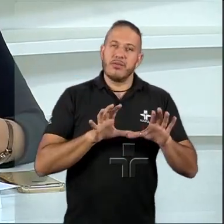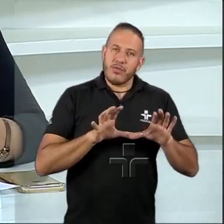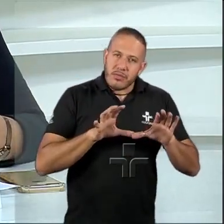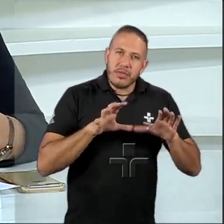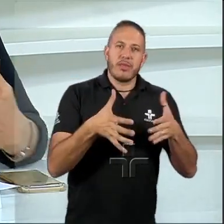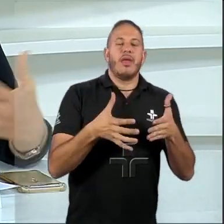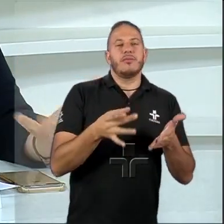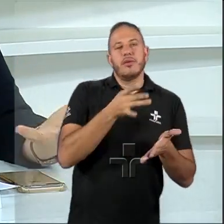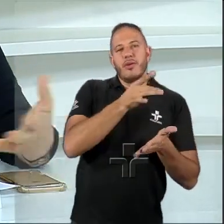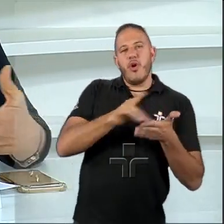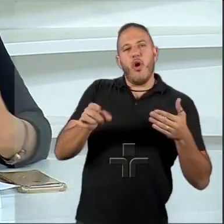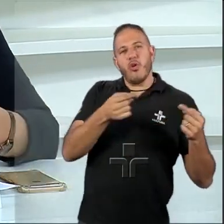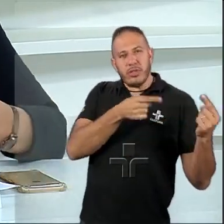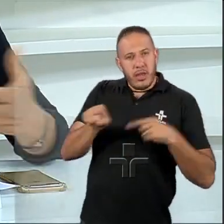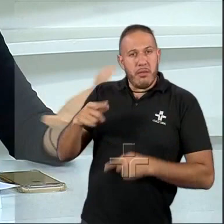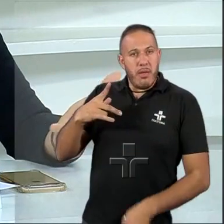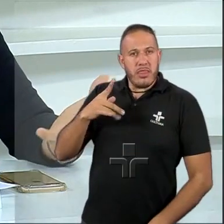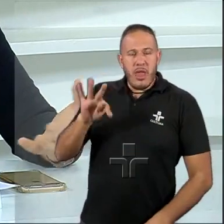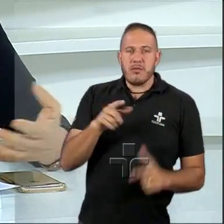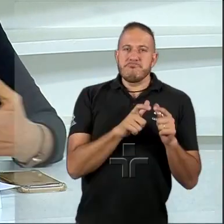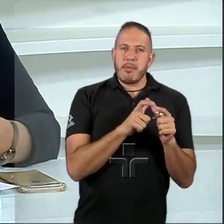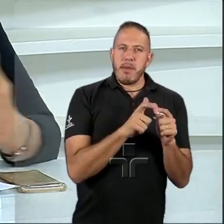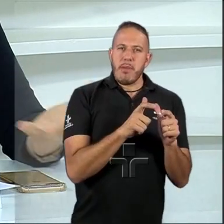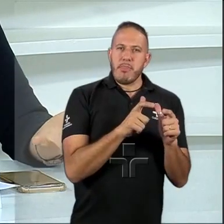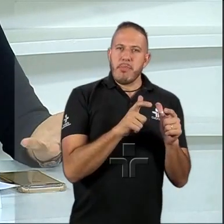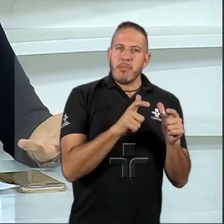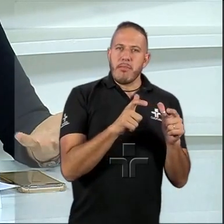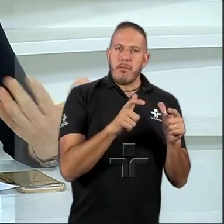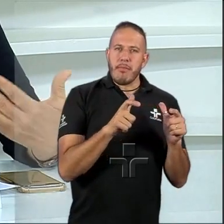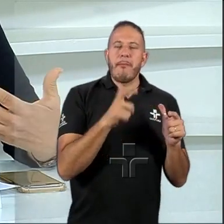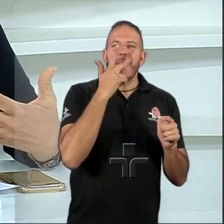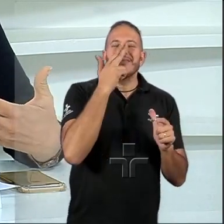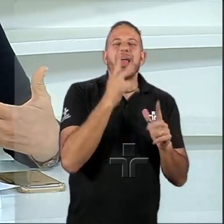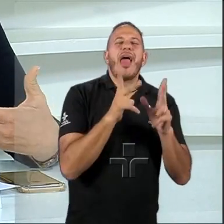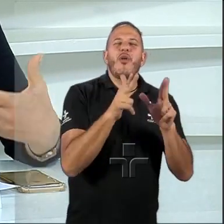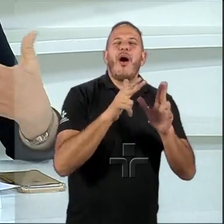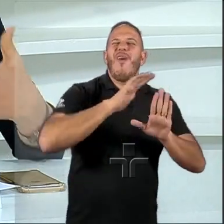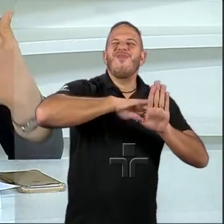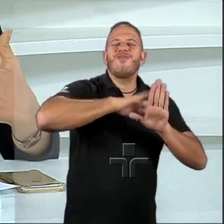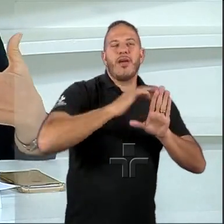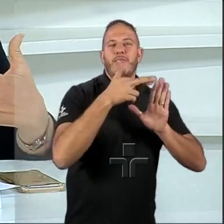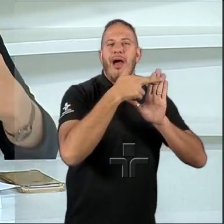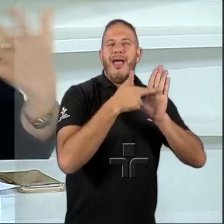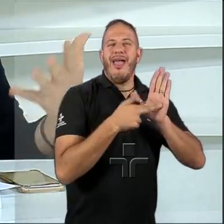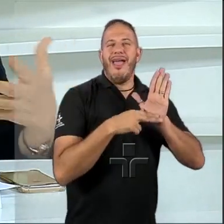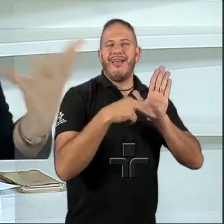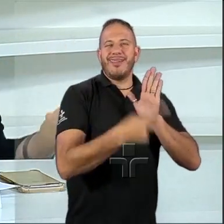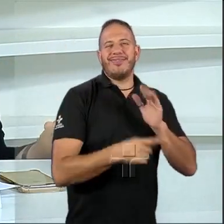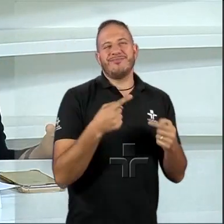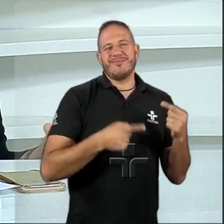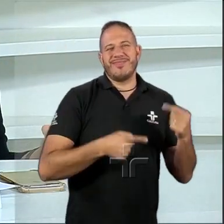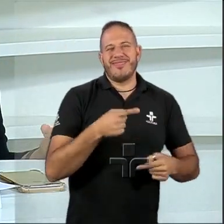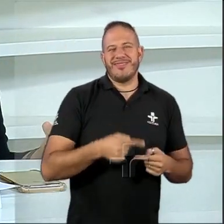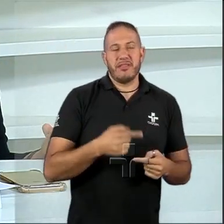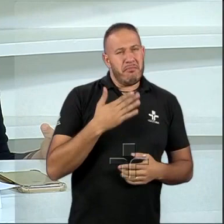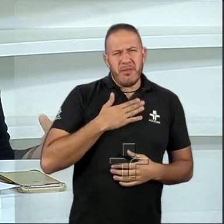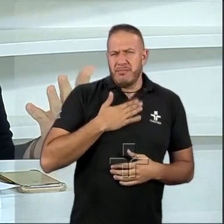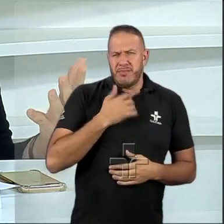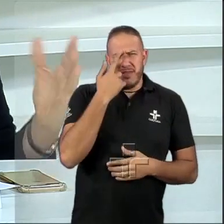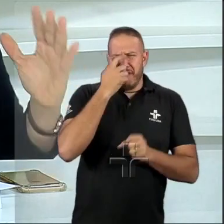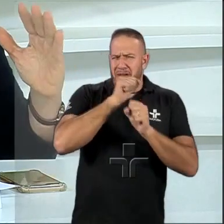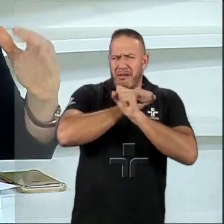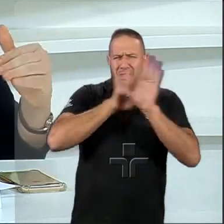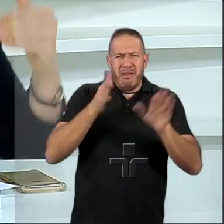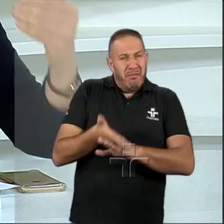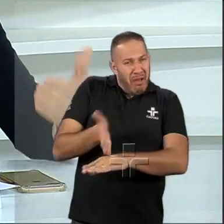antipetismo prosperasse como norma do sistema político. Agora, o que aconteceu? Isso, para mim, estava claro antes da